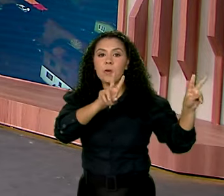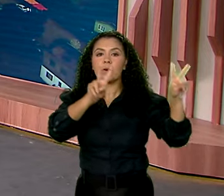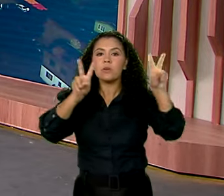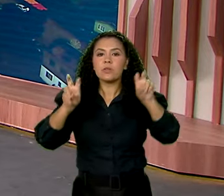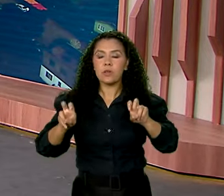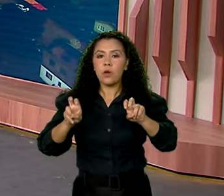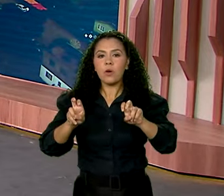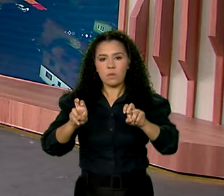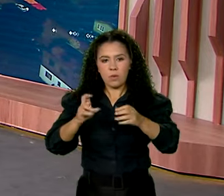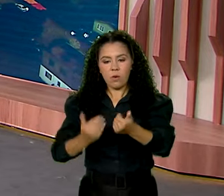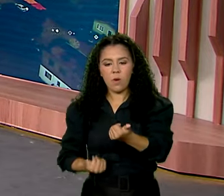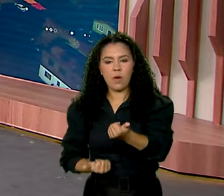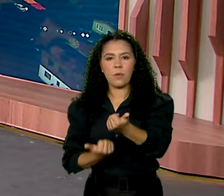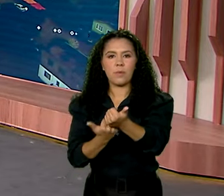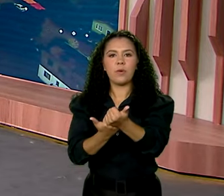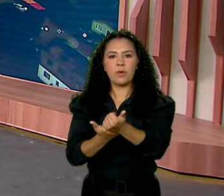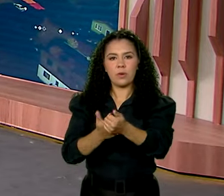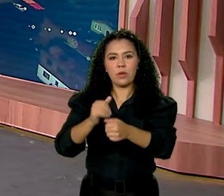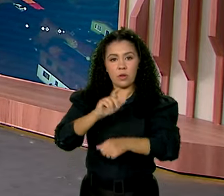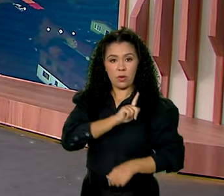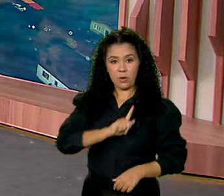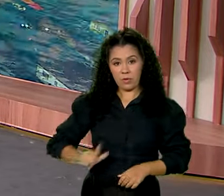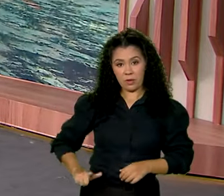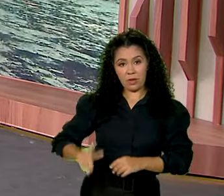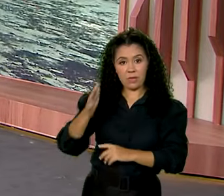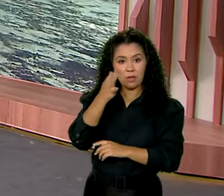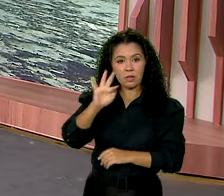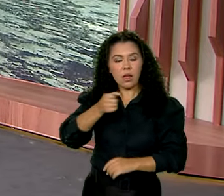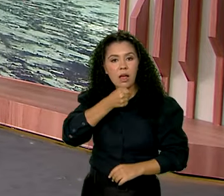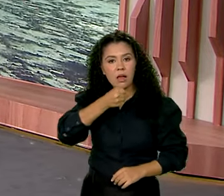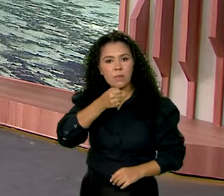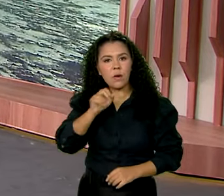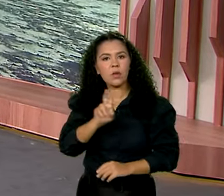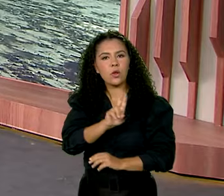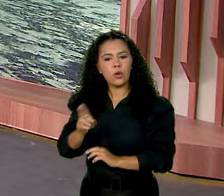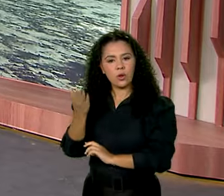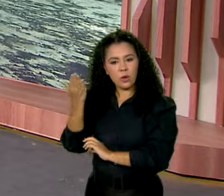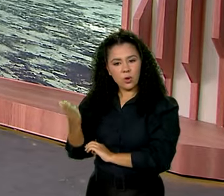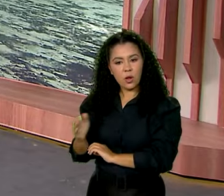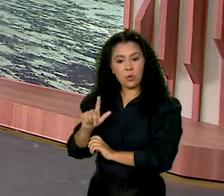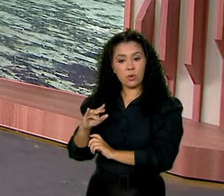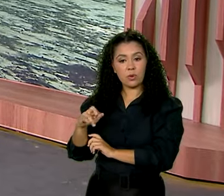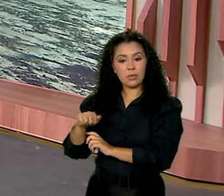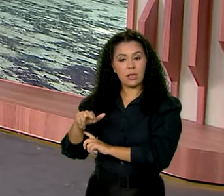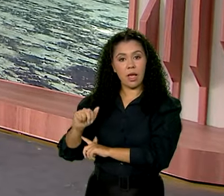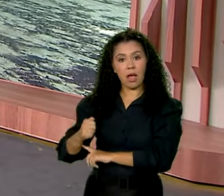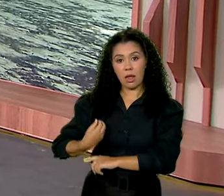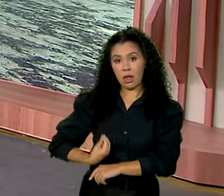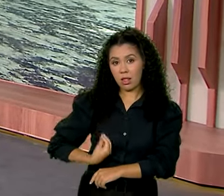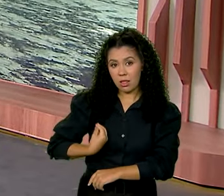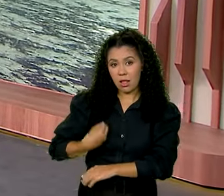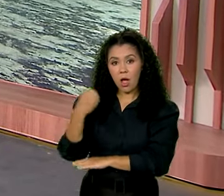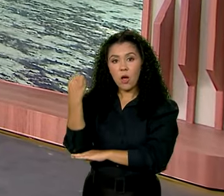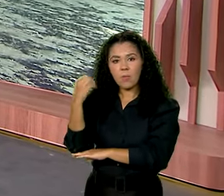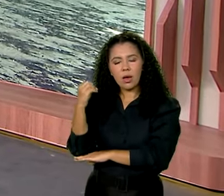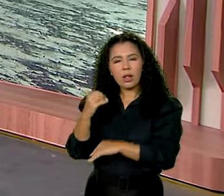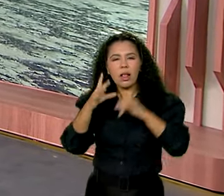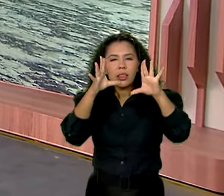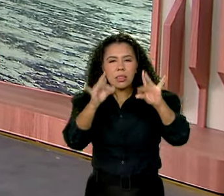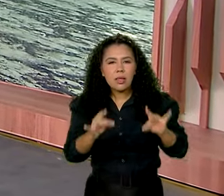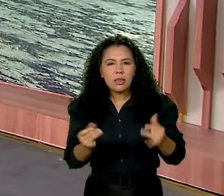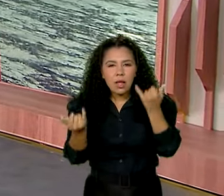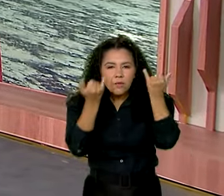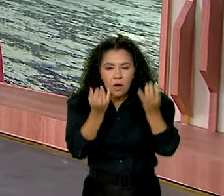o apoio do governo federal ao Rio Grande do Sul. A repórter Luciana Colares de Holanda está em Porto Alegre e tem mais